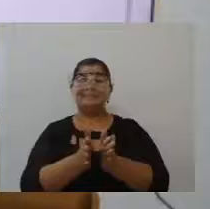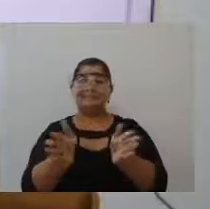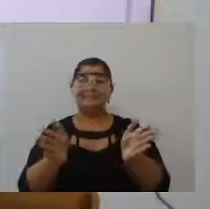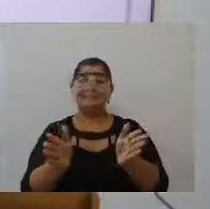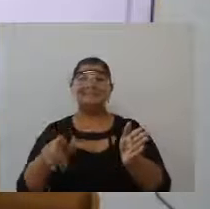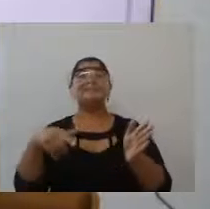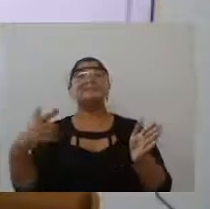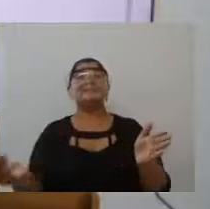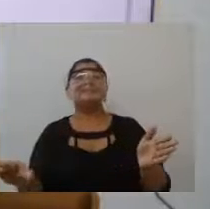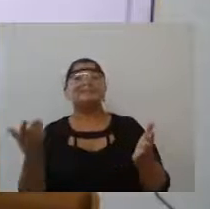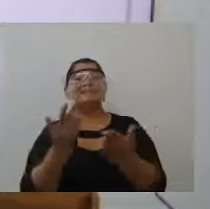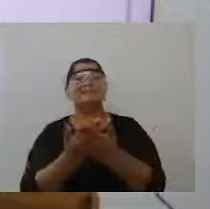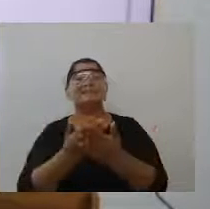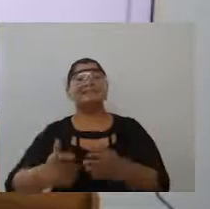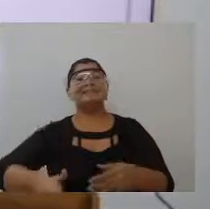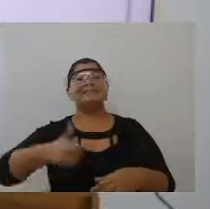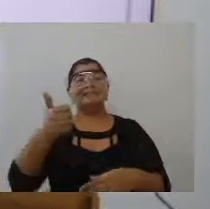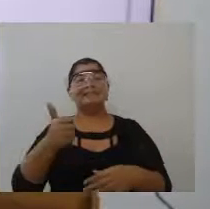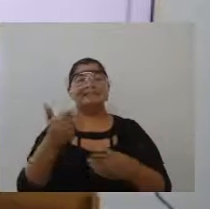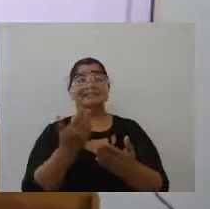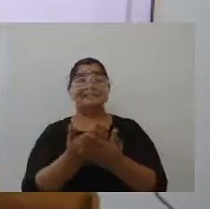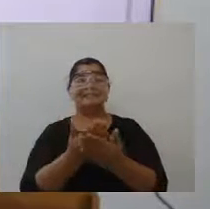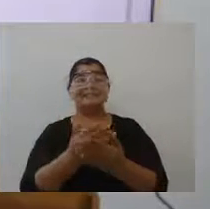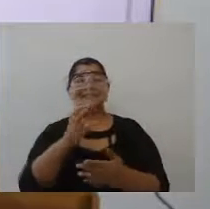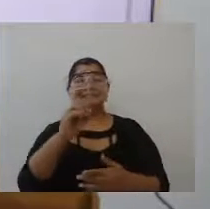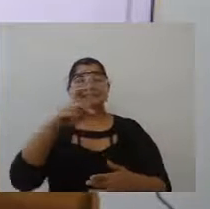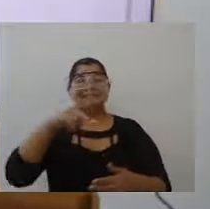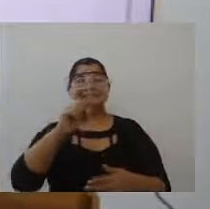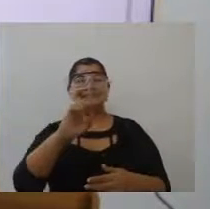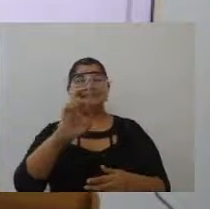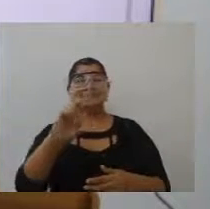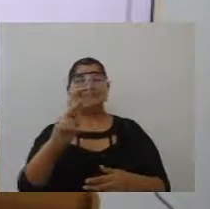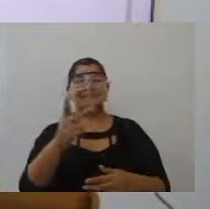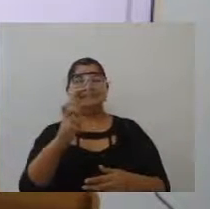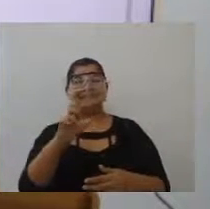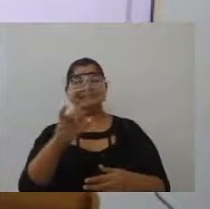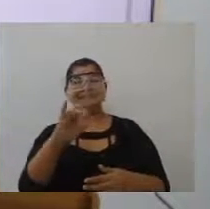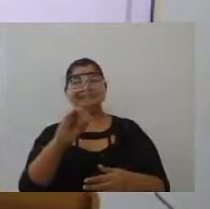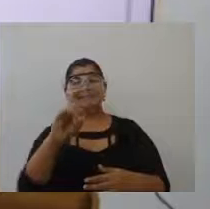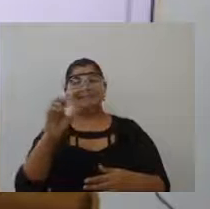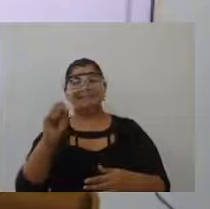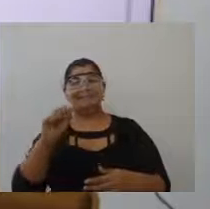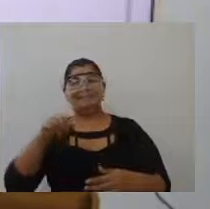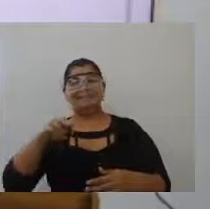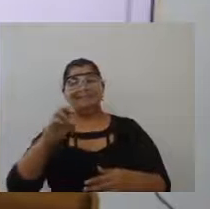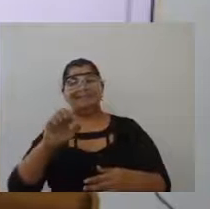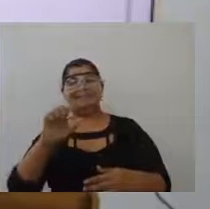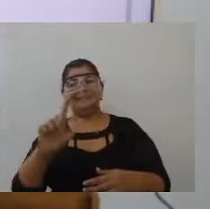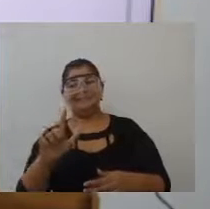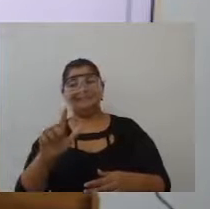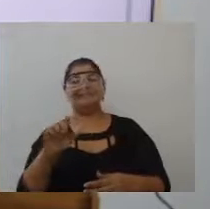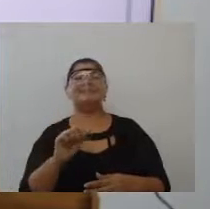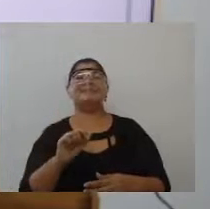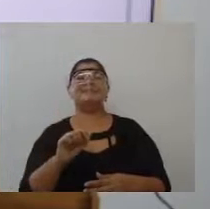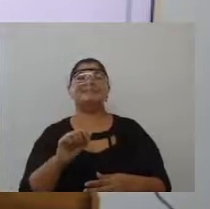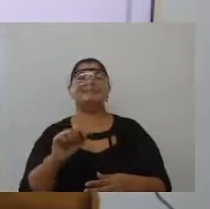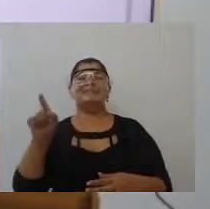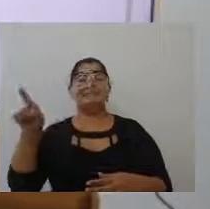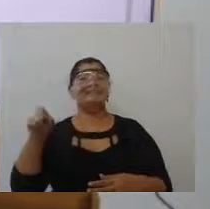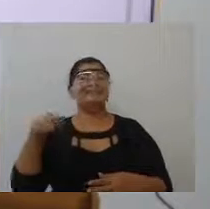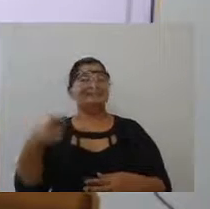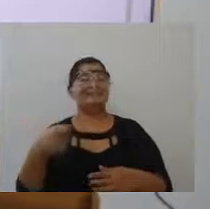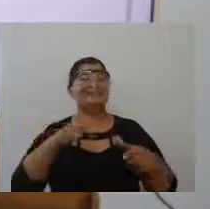qual é a melhor escola de Camaragibe? É a Escola Conselheiro Samuel McDowell. É a melhor de Camaragibe, tá bom? Eu sou